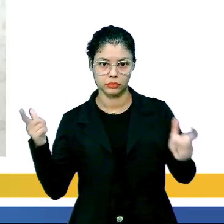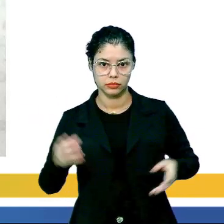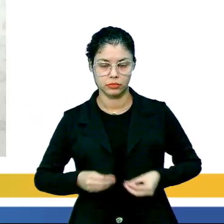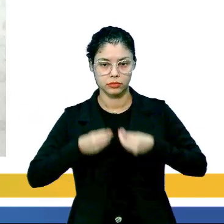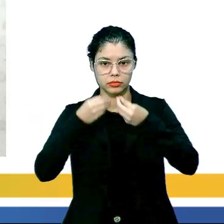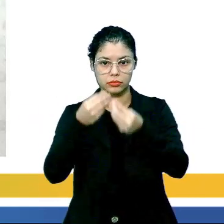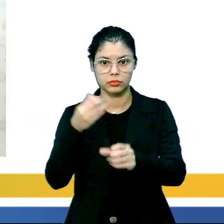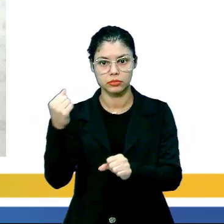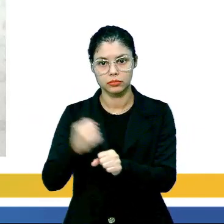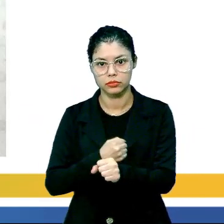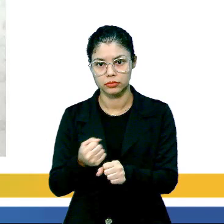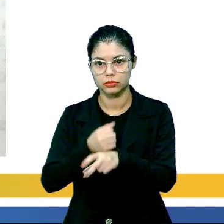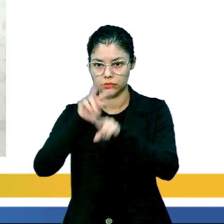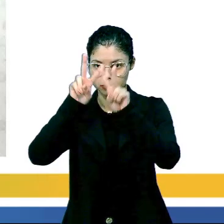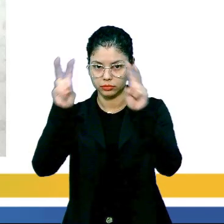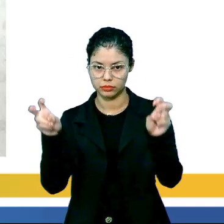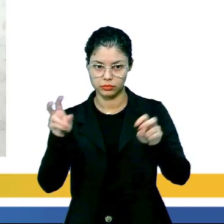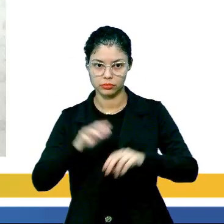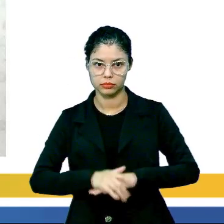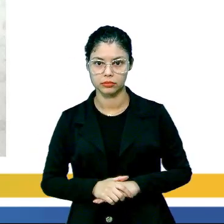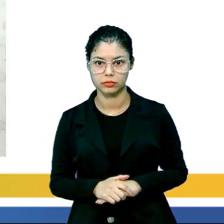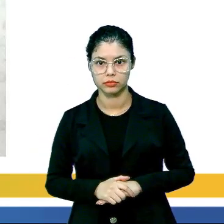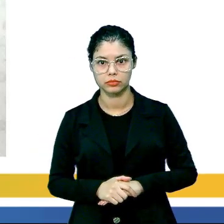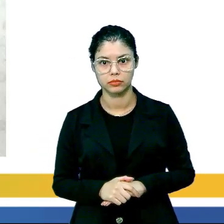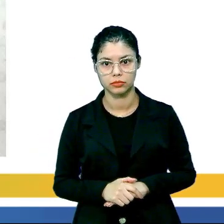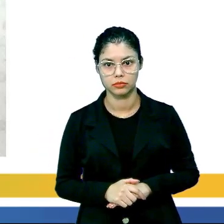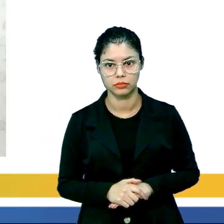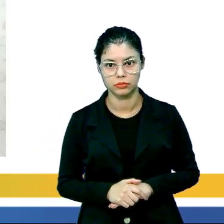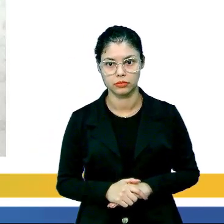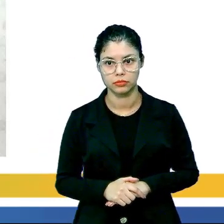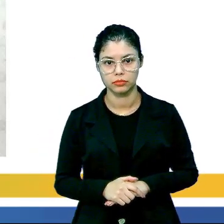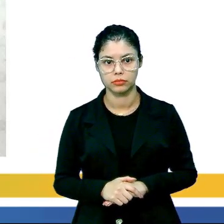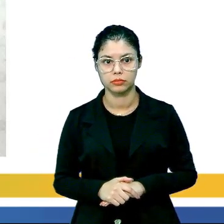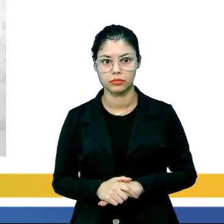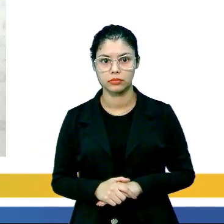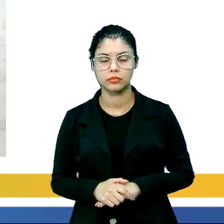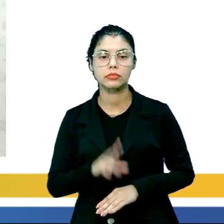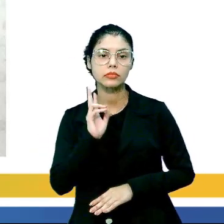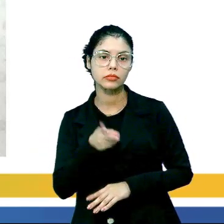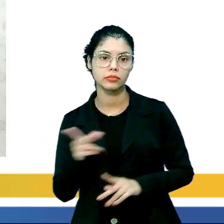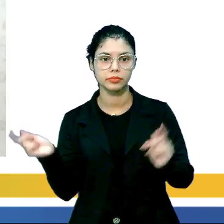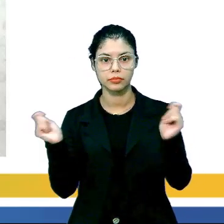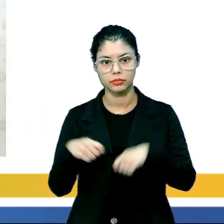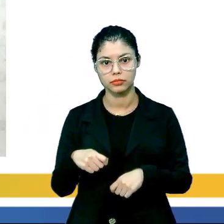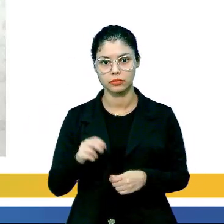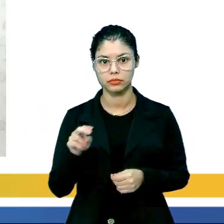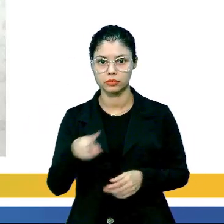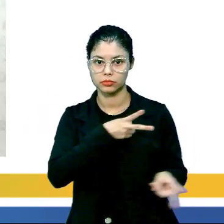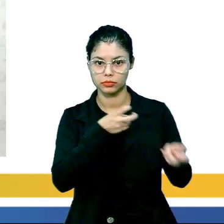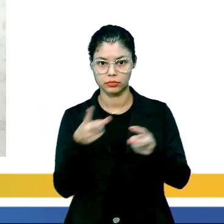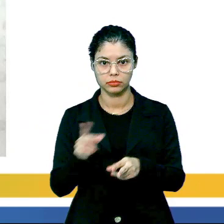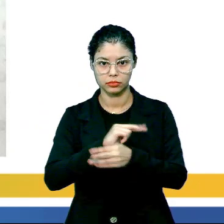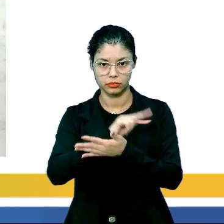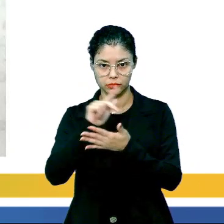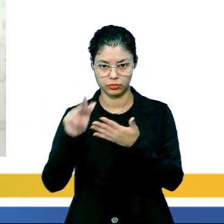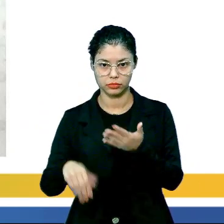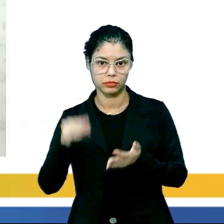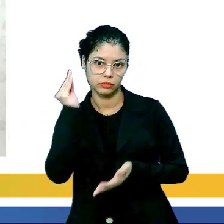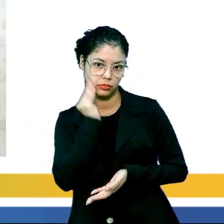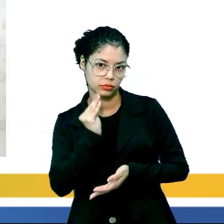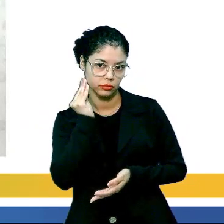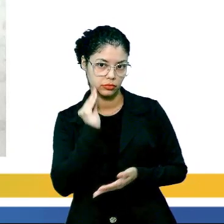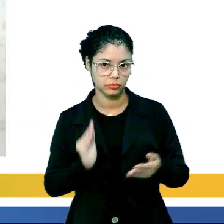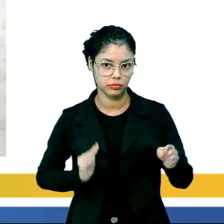indústria, que as massas recomendavam a obra por seu tema, foi sempre possível notar